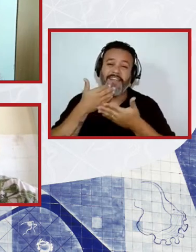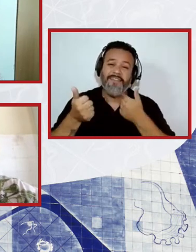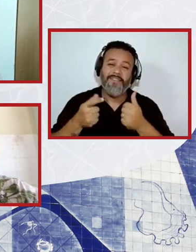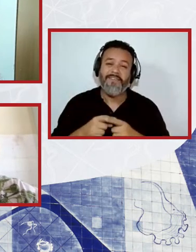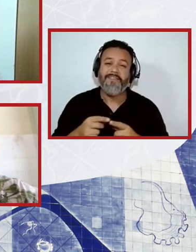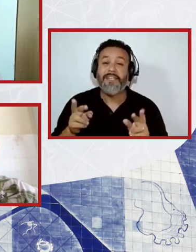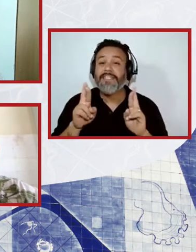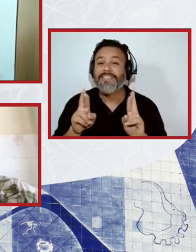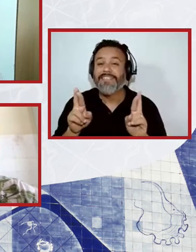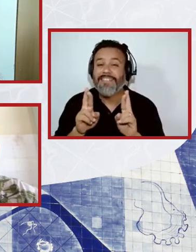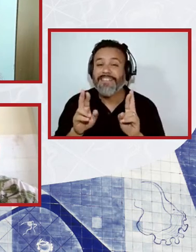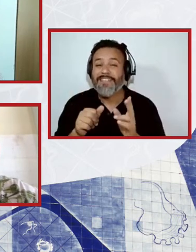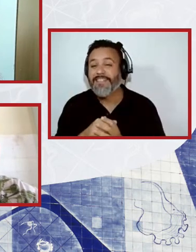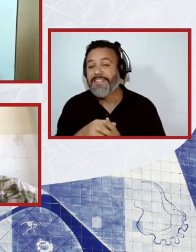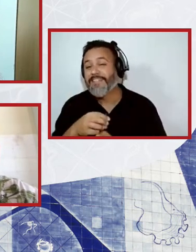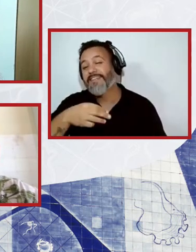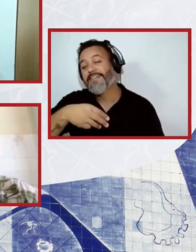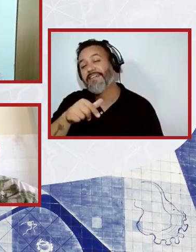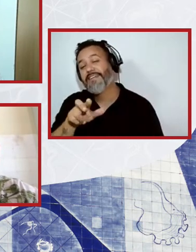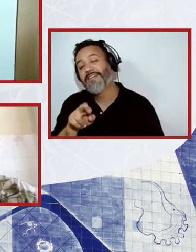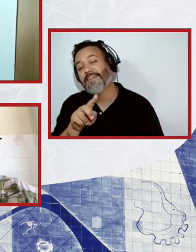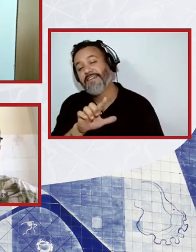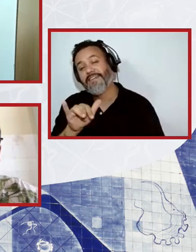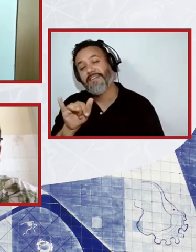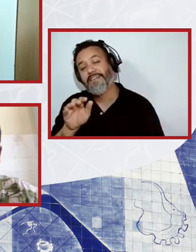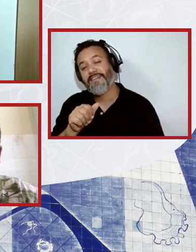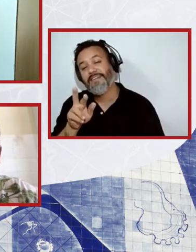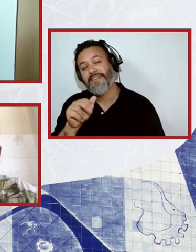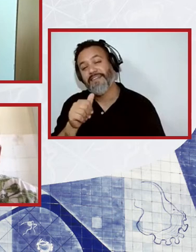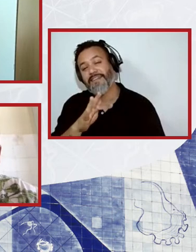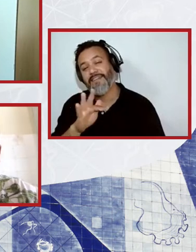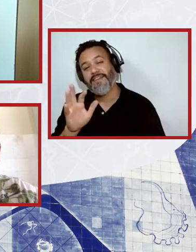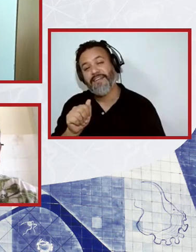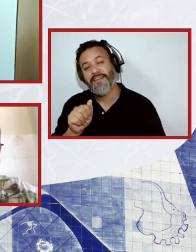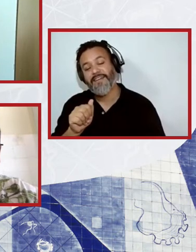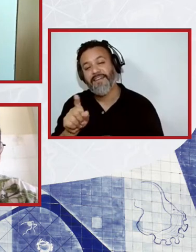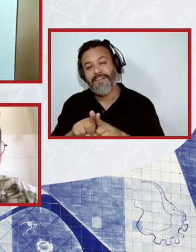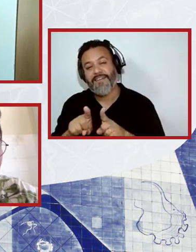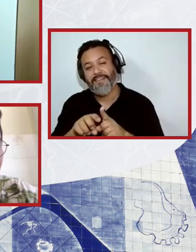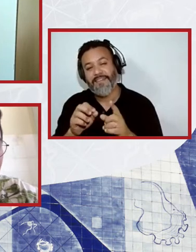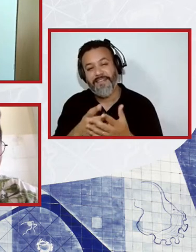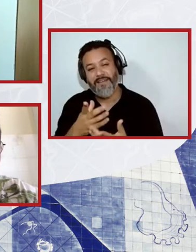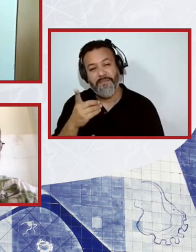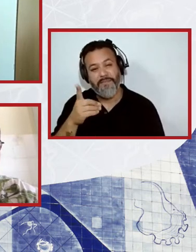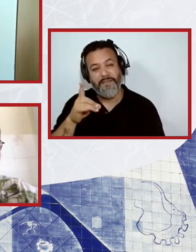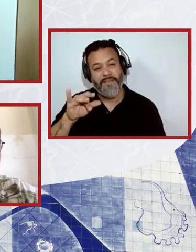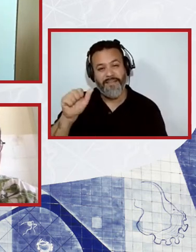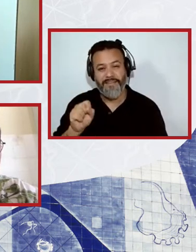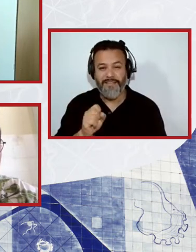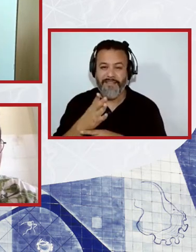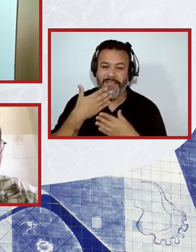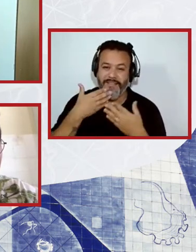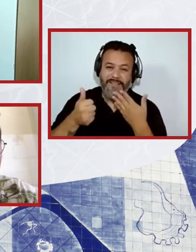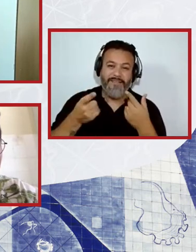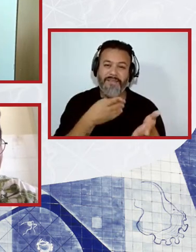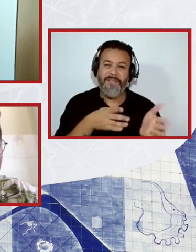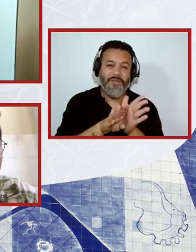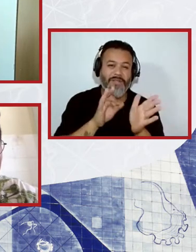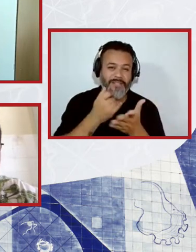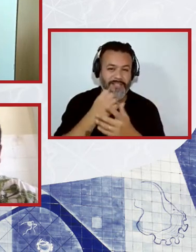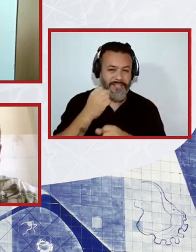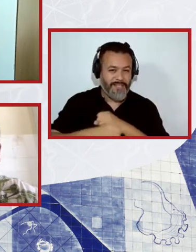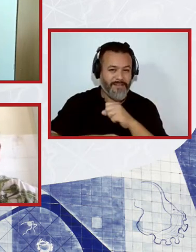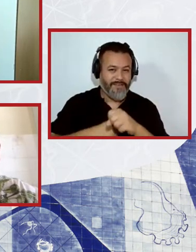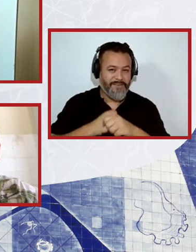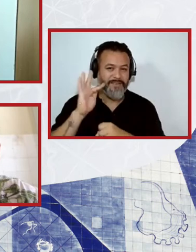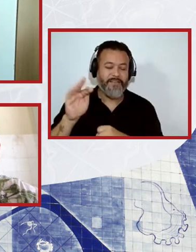Marli, da Rafa, de que teremos dias melhores ano que vem. Poxa, Thiago e Guilherme, aparece um pouquinho na tela para que as pessoas vejam um pouquinho